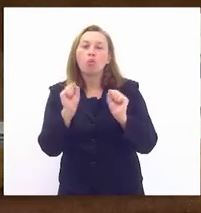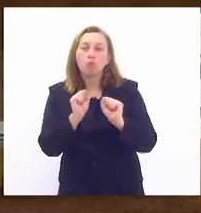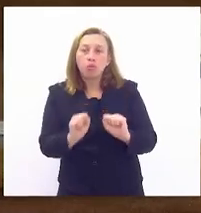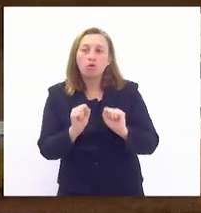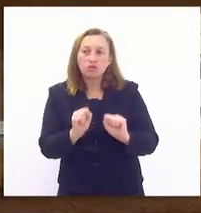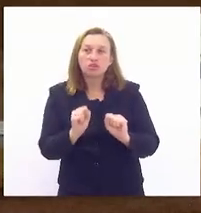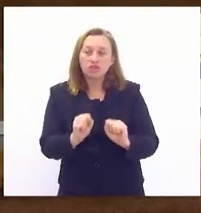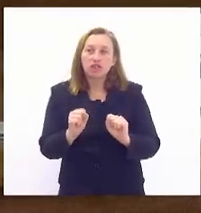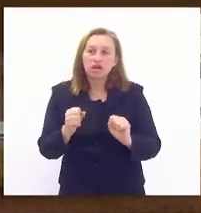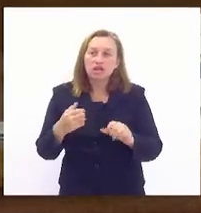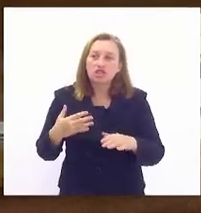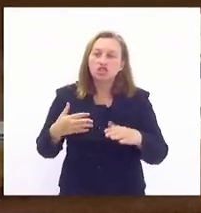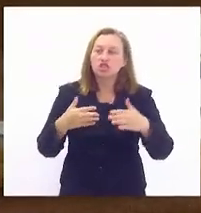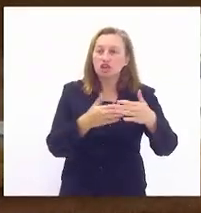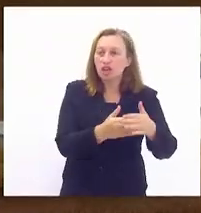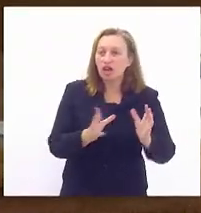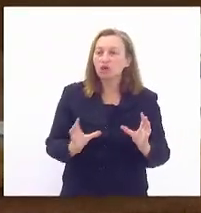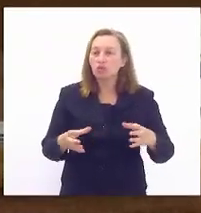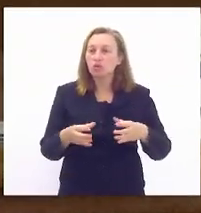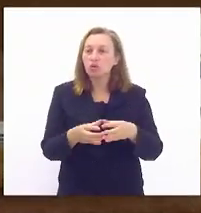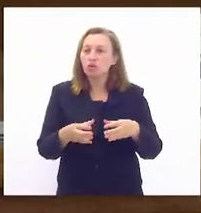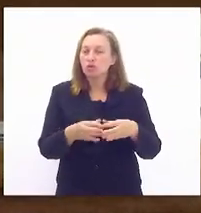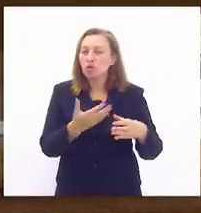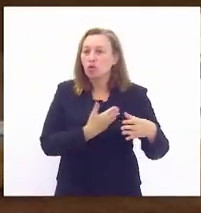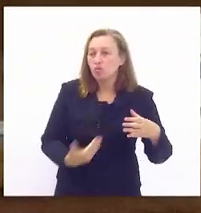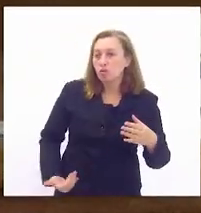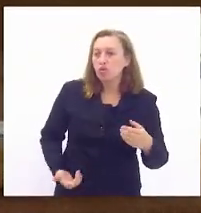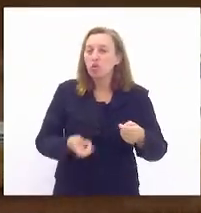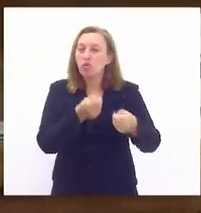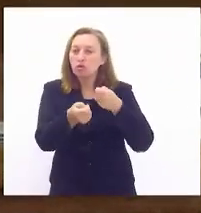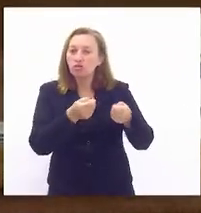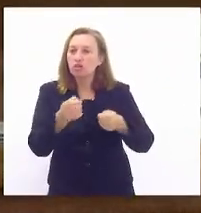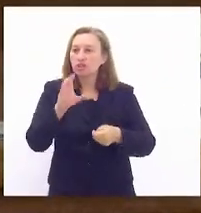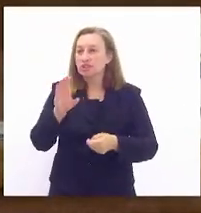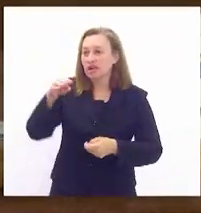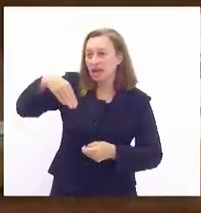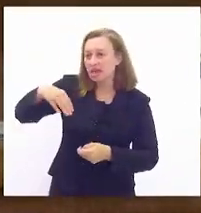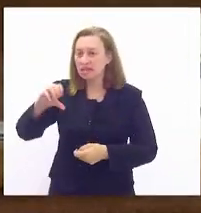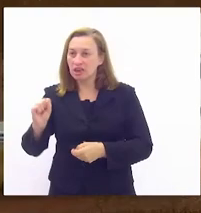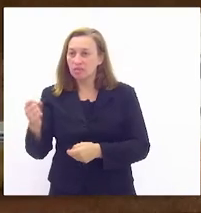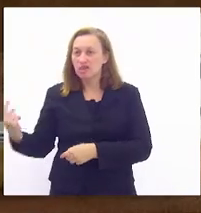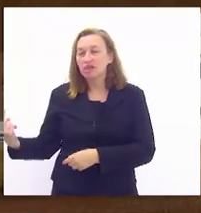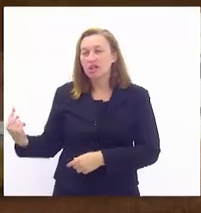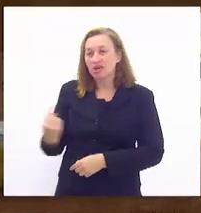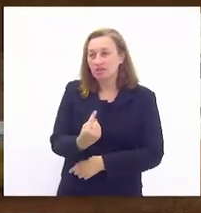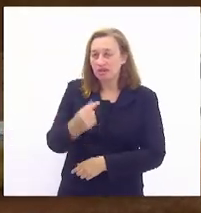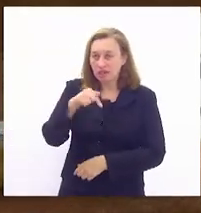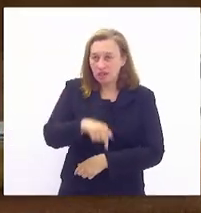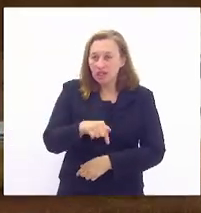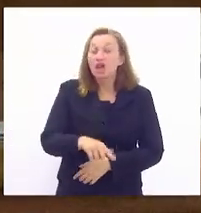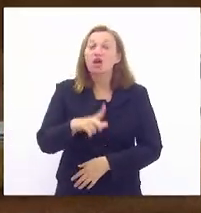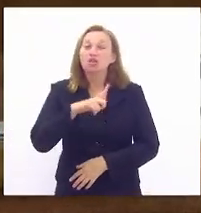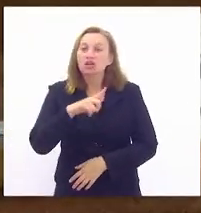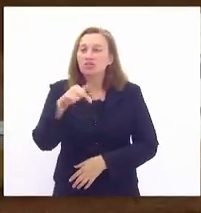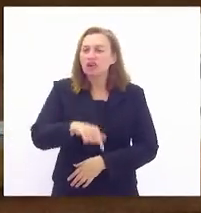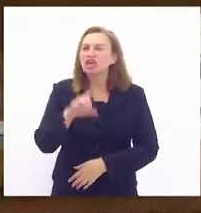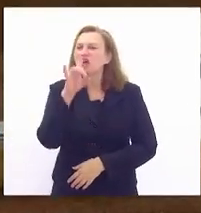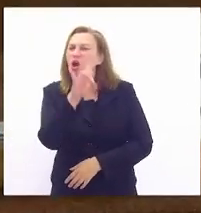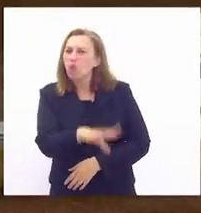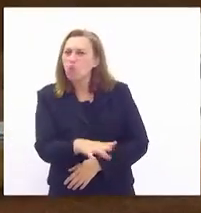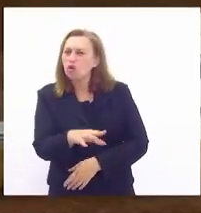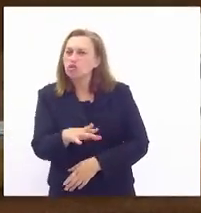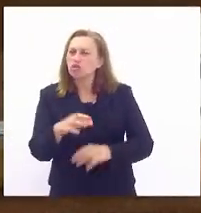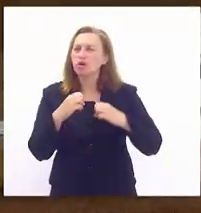ao órgão público que é de controle, assim como a CSN, que hoje também veio aqui, Eu estive aqui na última